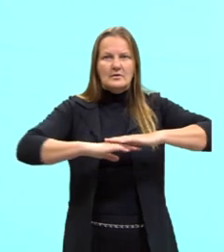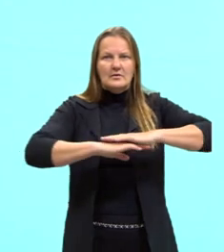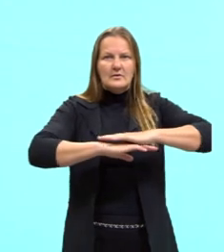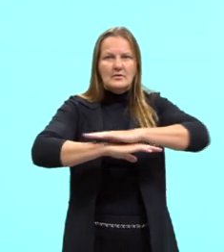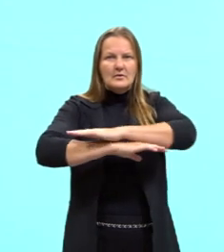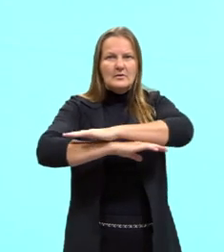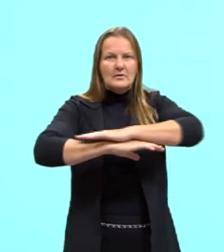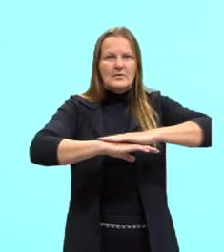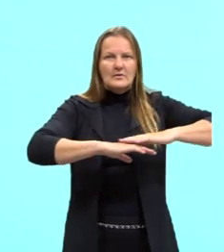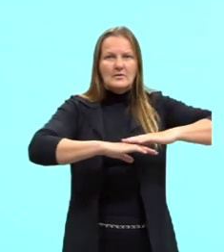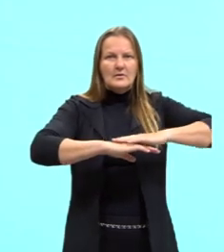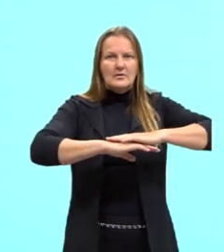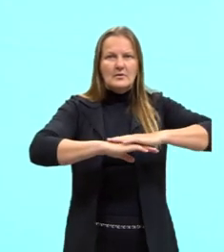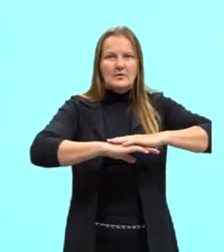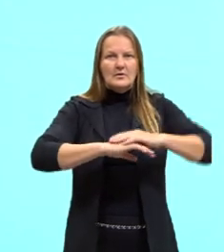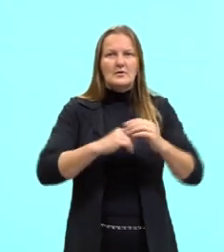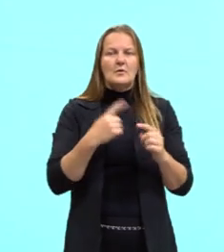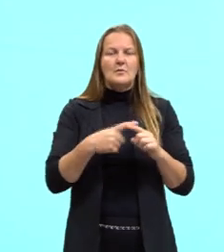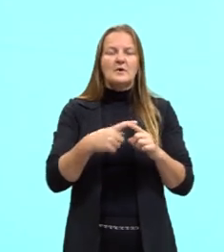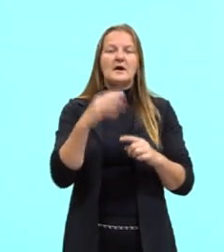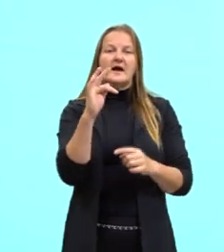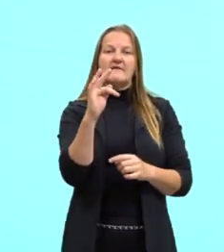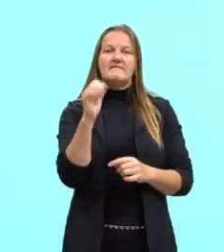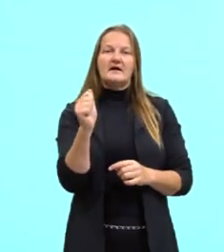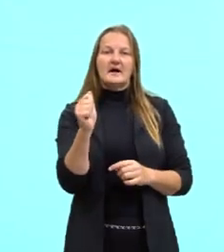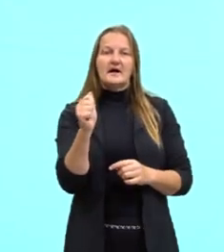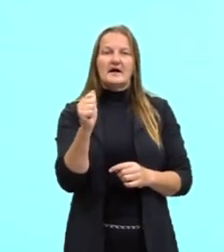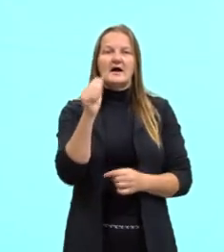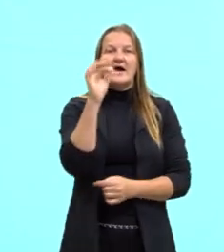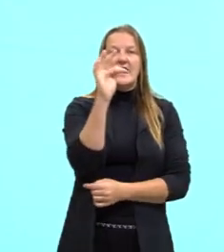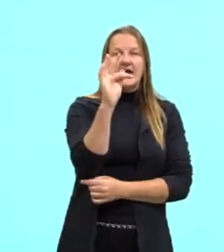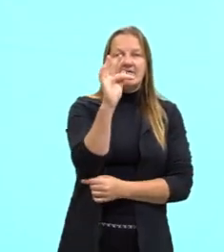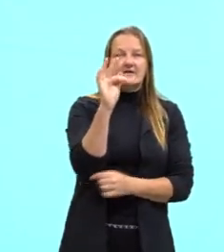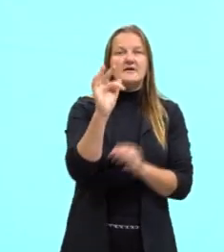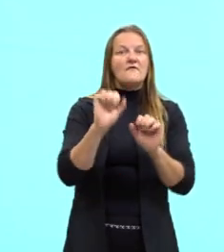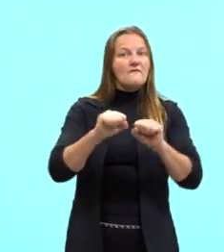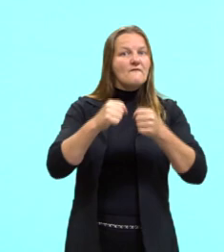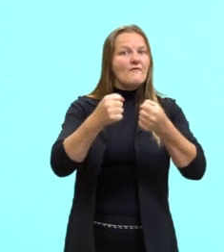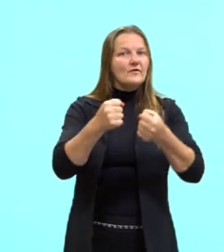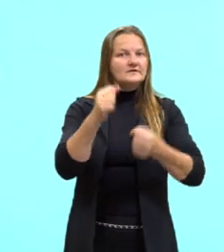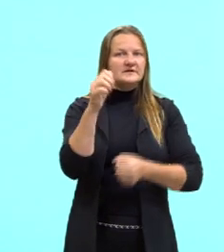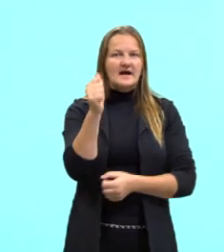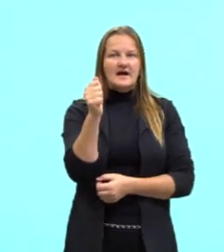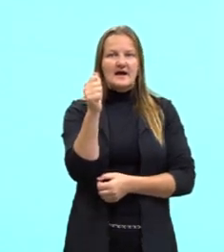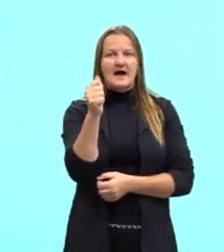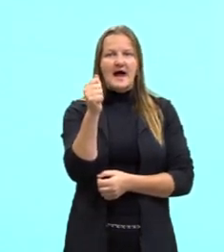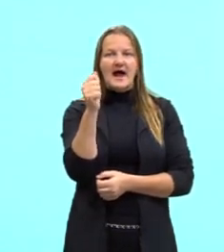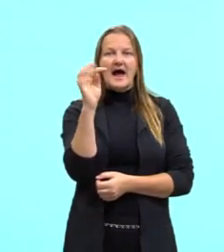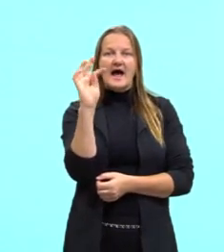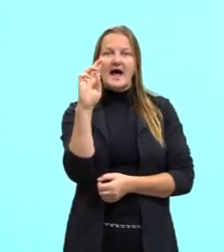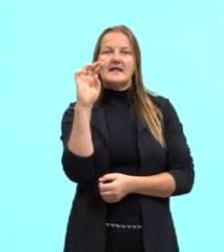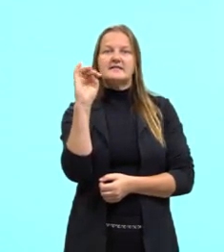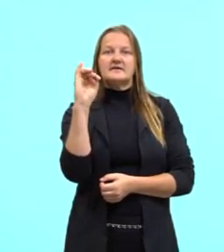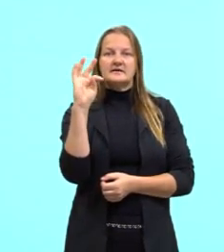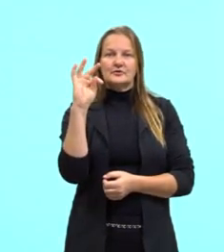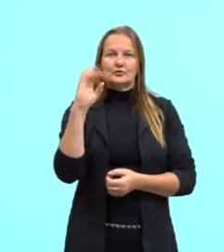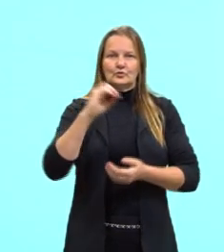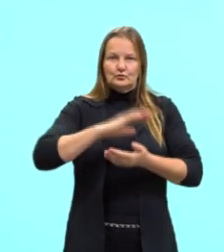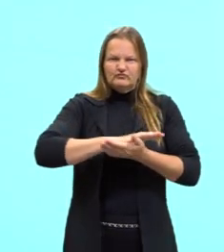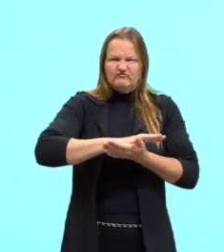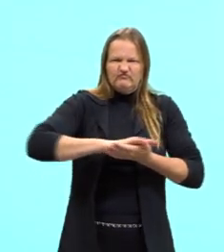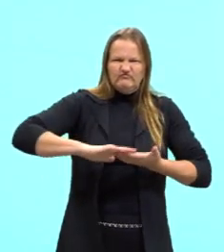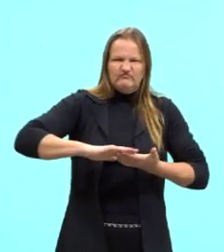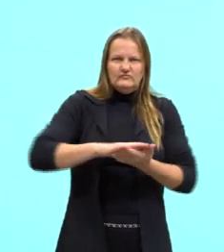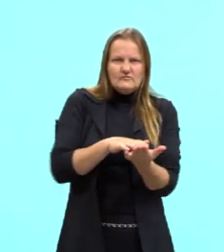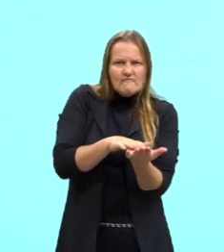desenha a força de atrito aqui ó efe a geralmente ela parece com essa simbologia aqui o que que